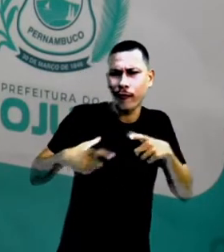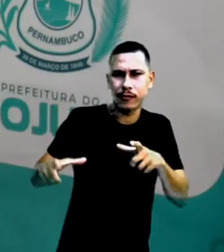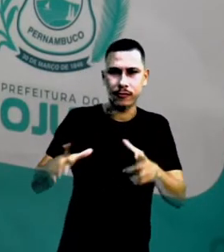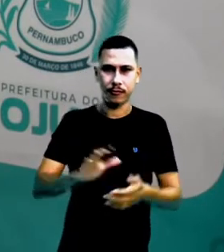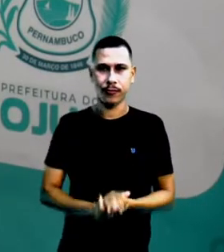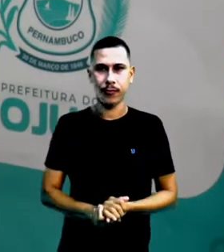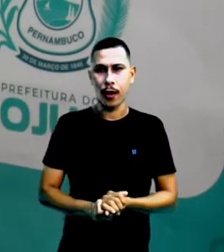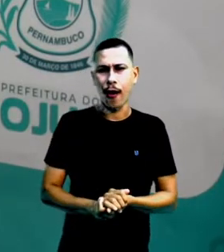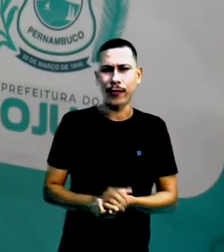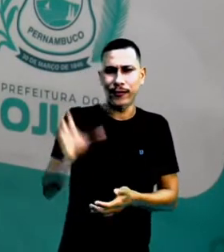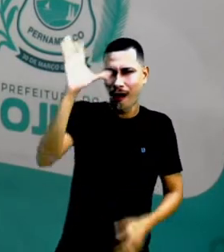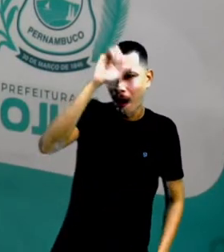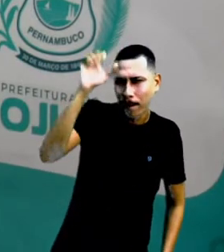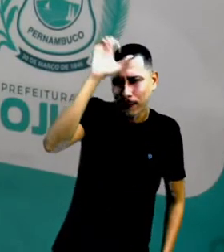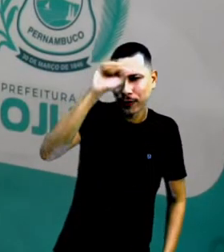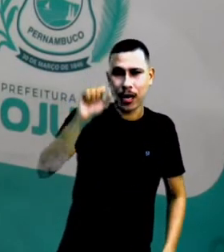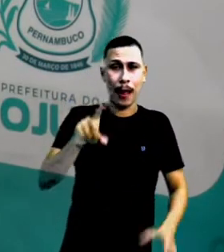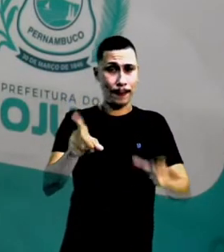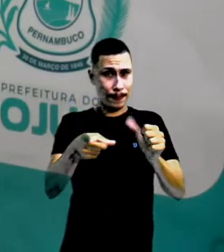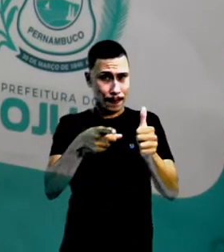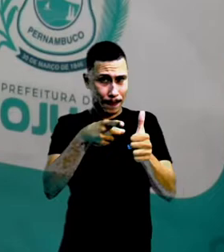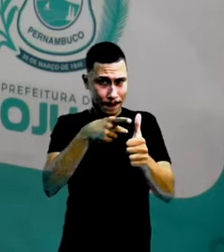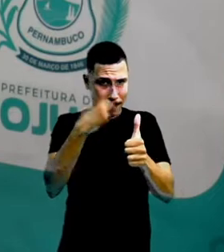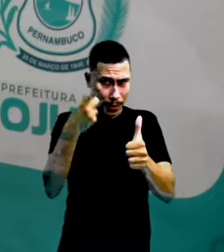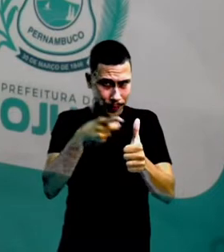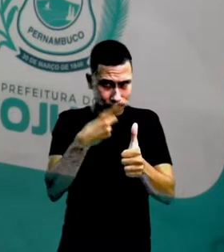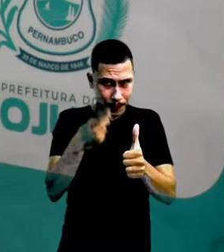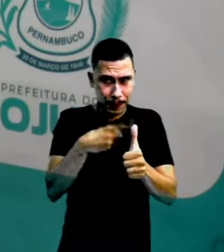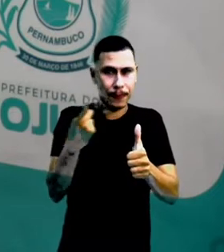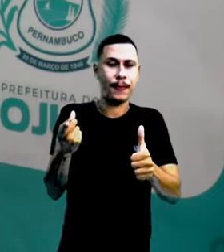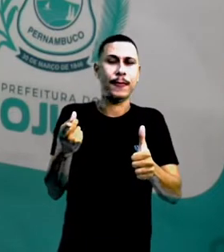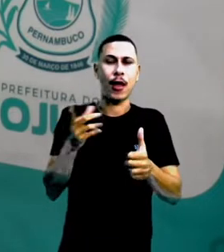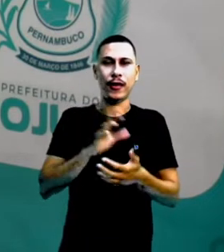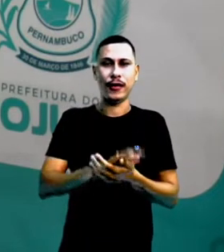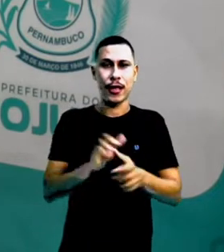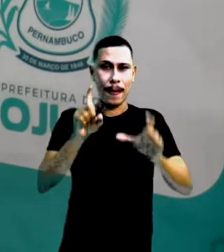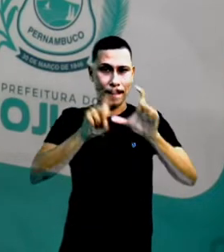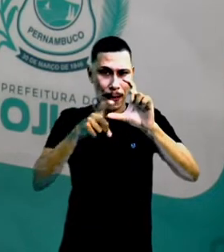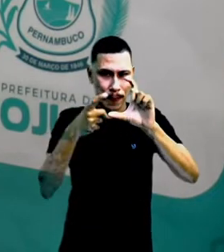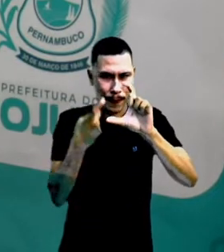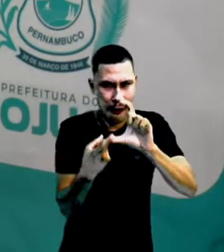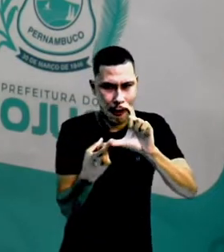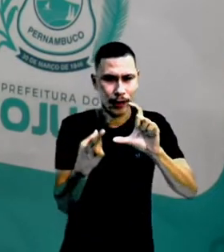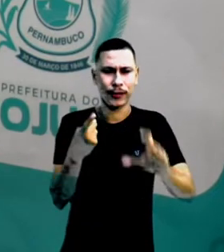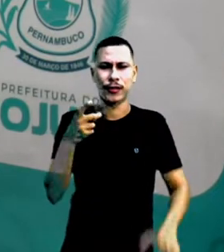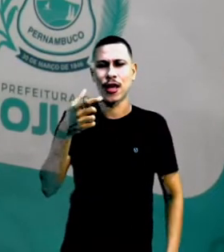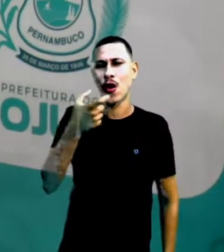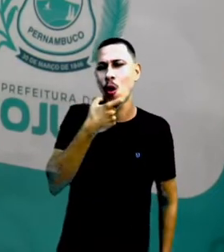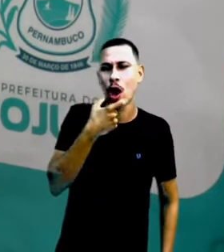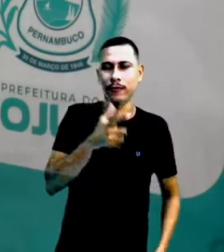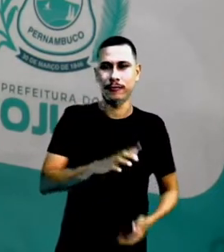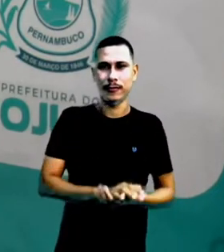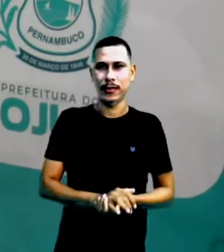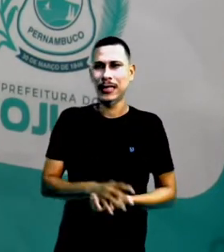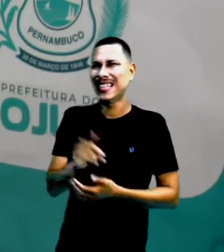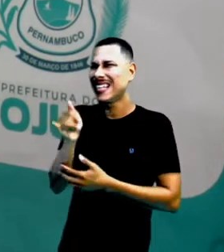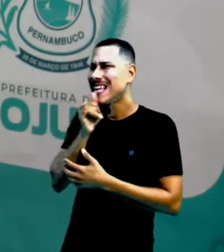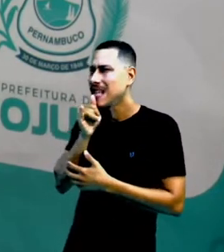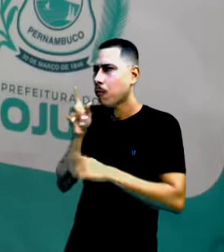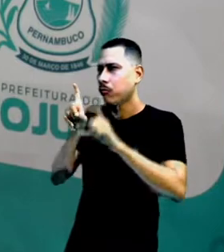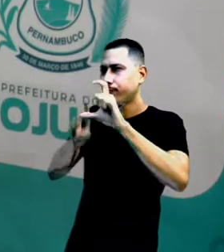as principais expressões idiomáticas do inglês. Quando eu falo